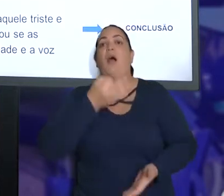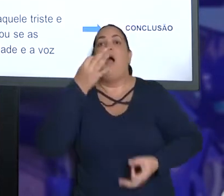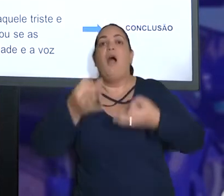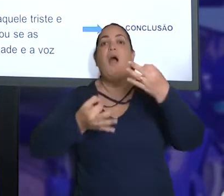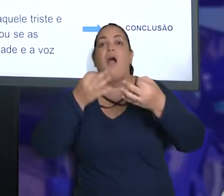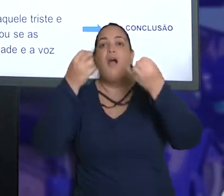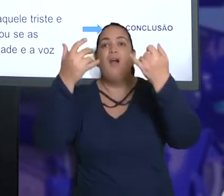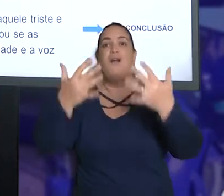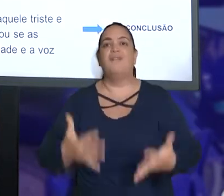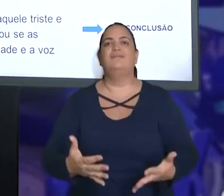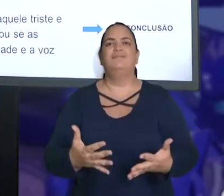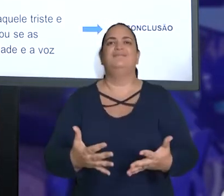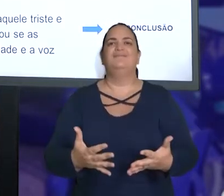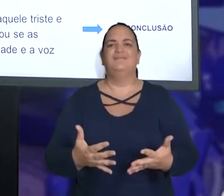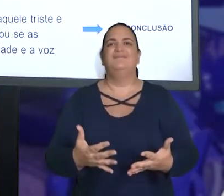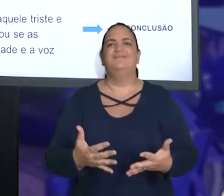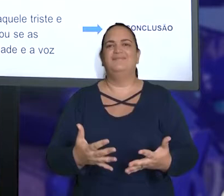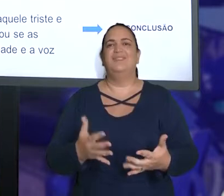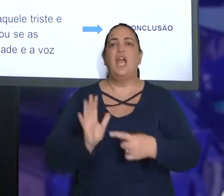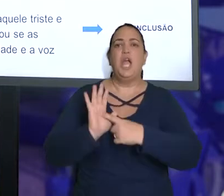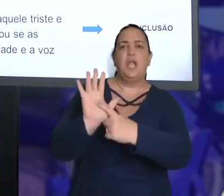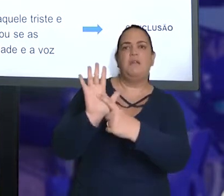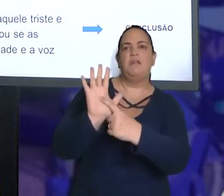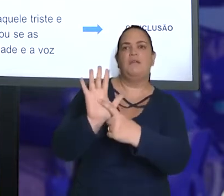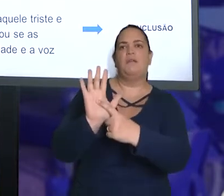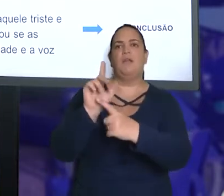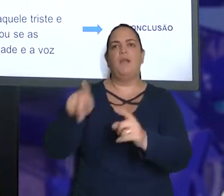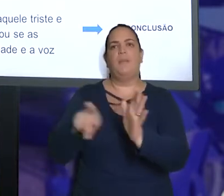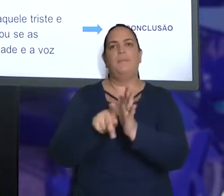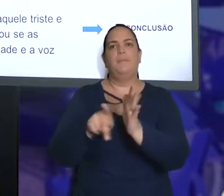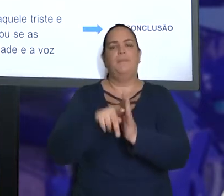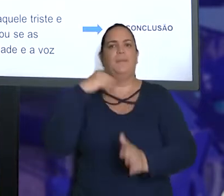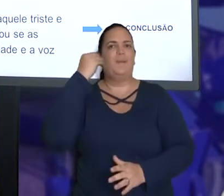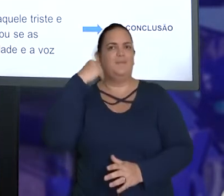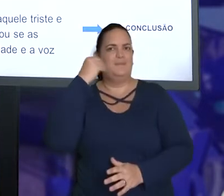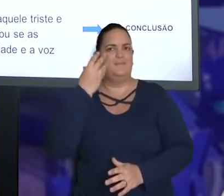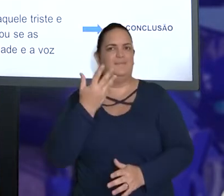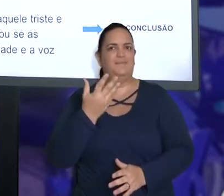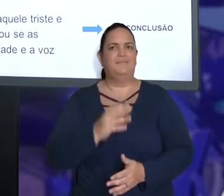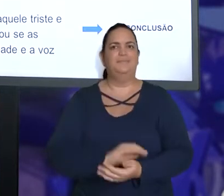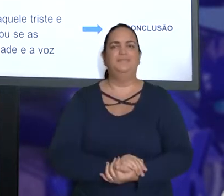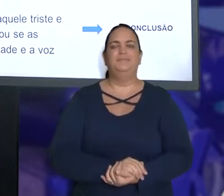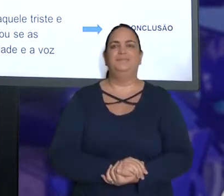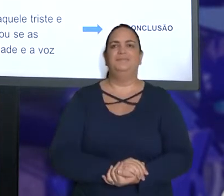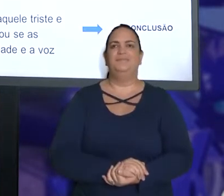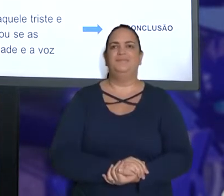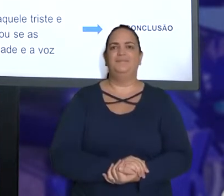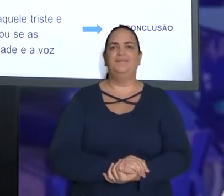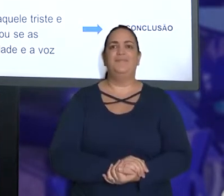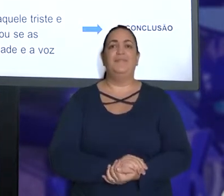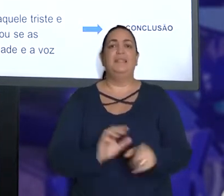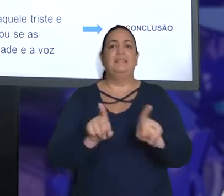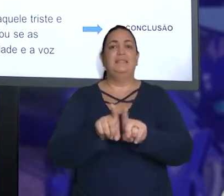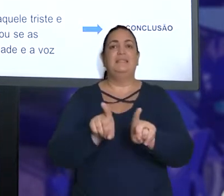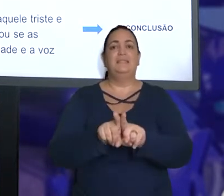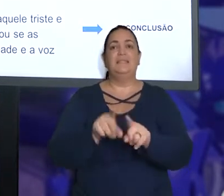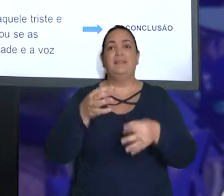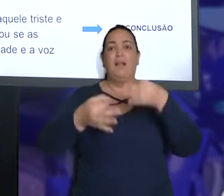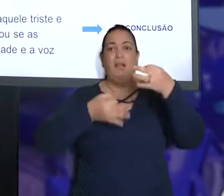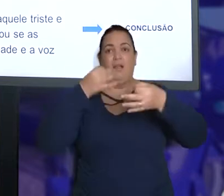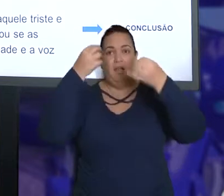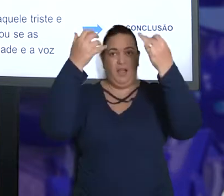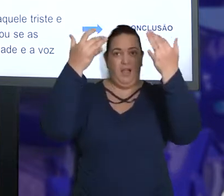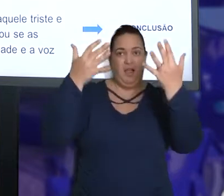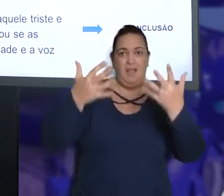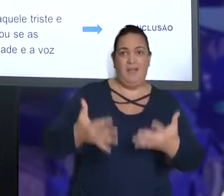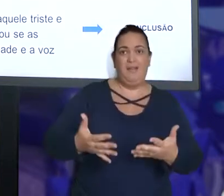de ilustração, baseado na própria experiência enquanto editor da editora Companhia das Letras. E aqui ele vai trabalhar o argumento.